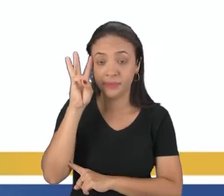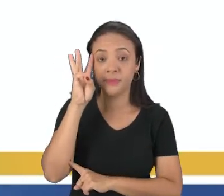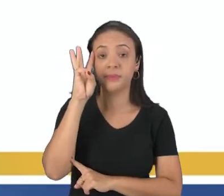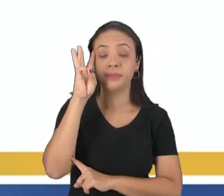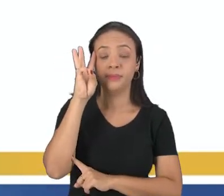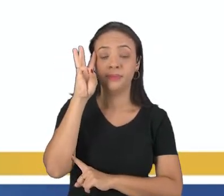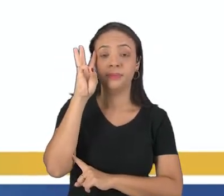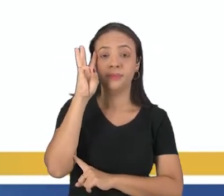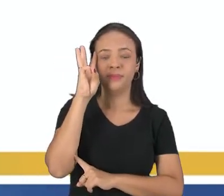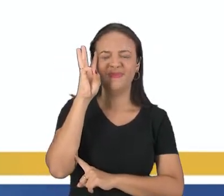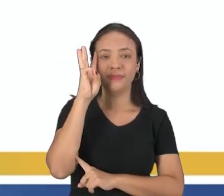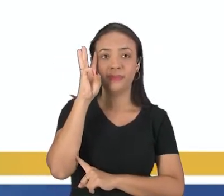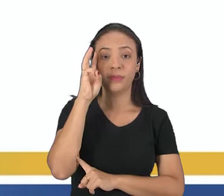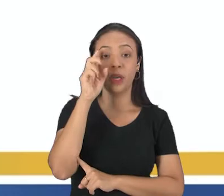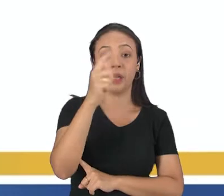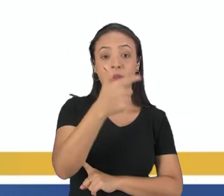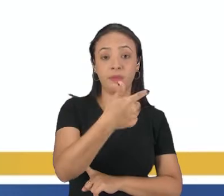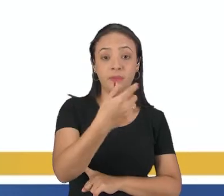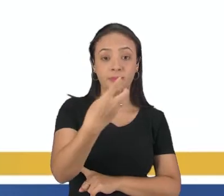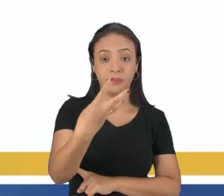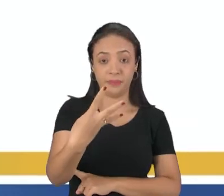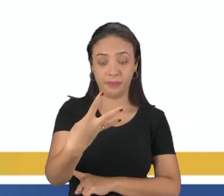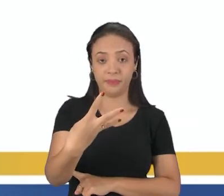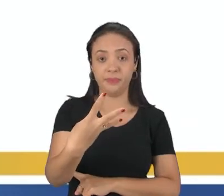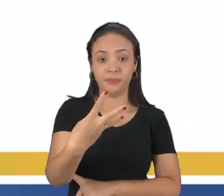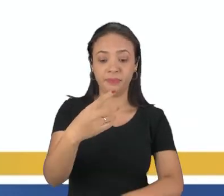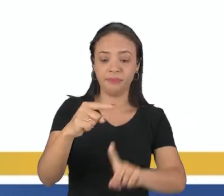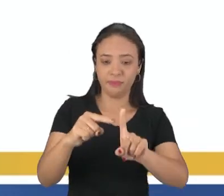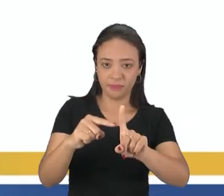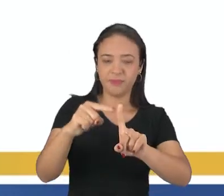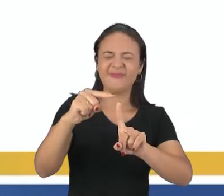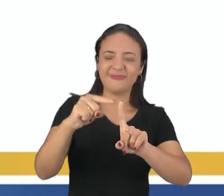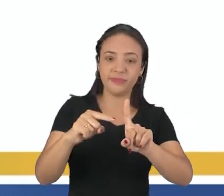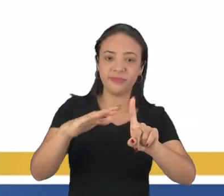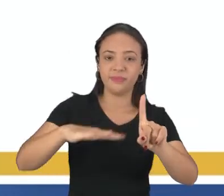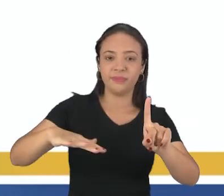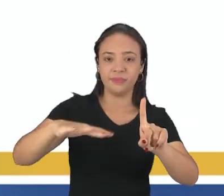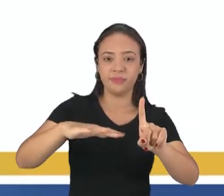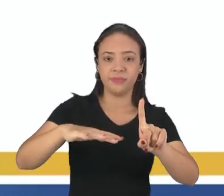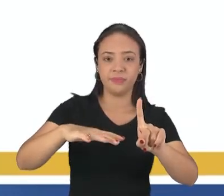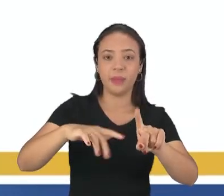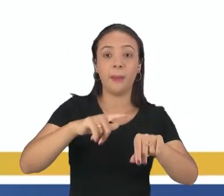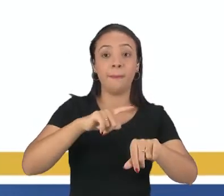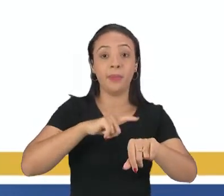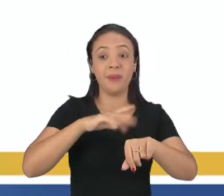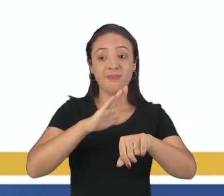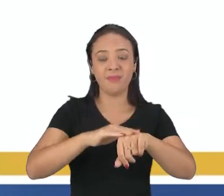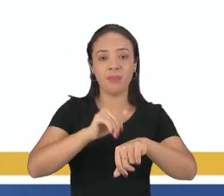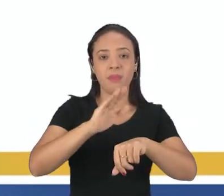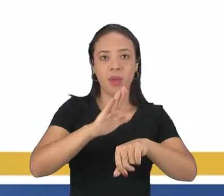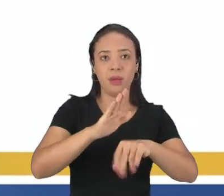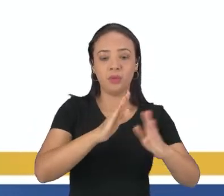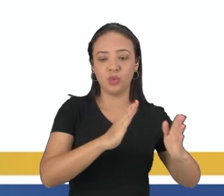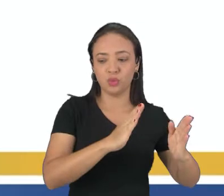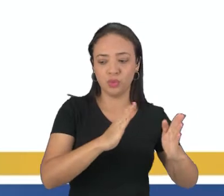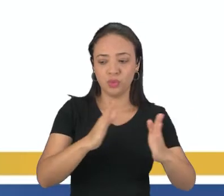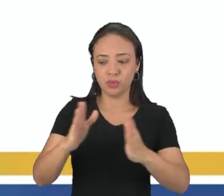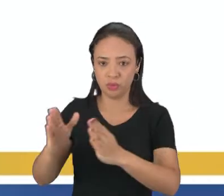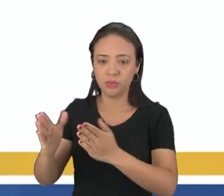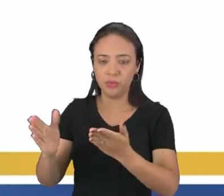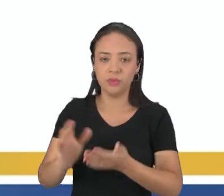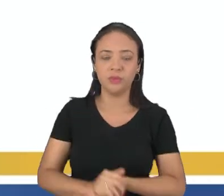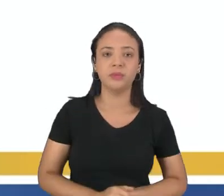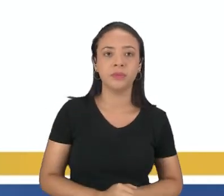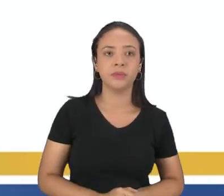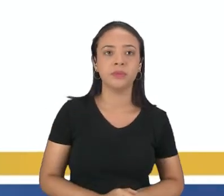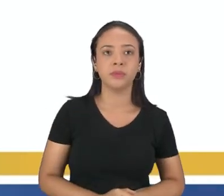né? 23 graus, né, de temperatura ambiente, foi a mais elevada durante esse tempo aí, durante